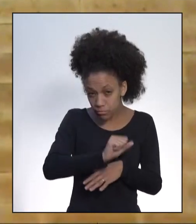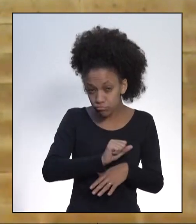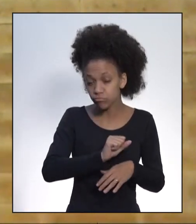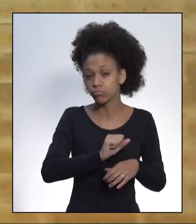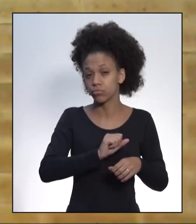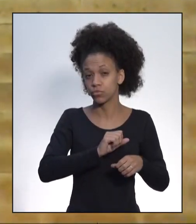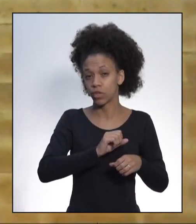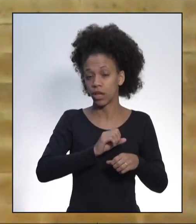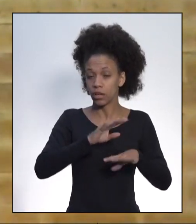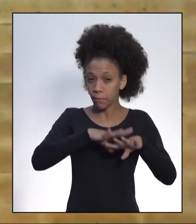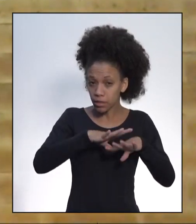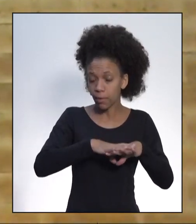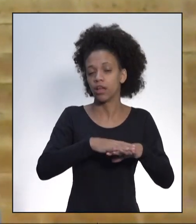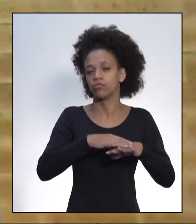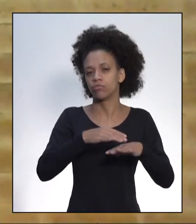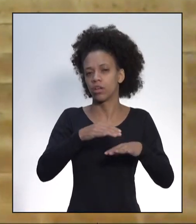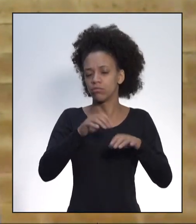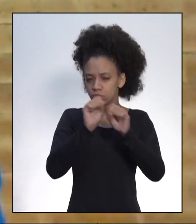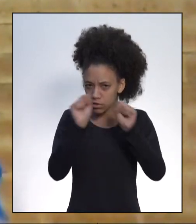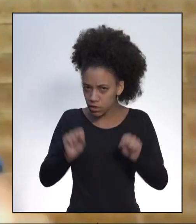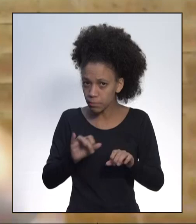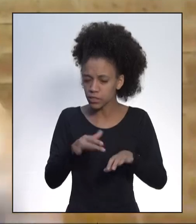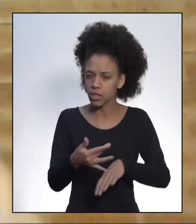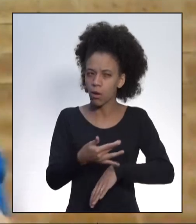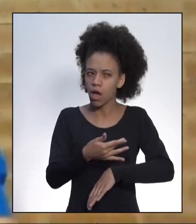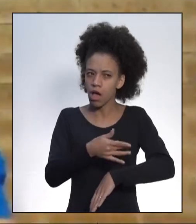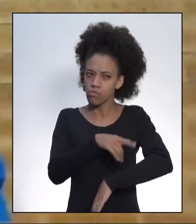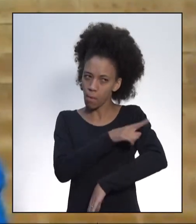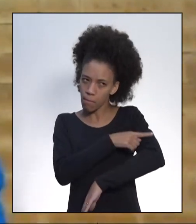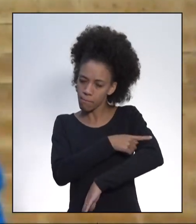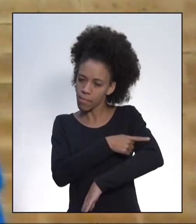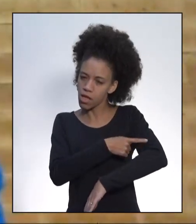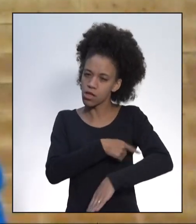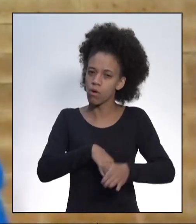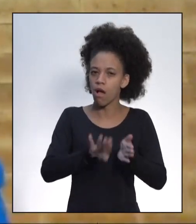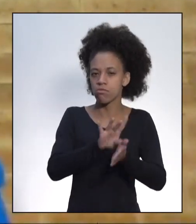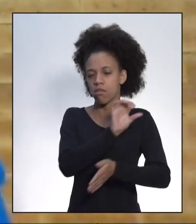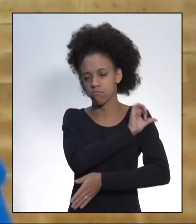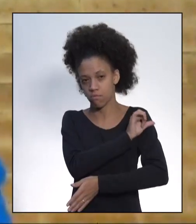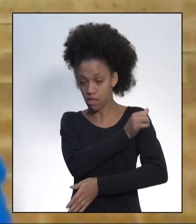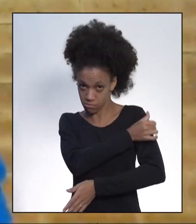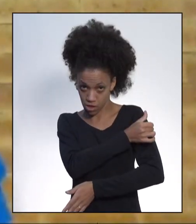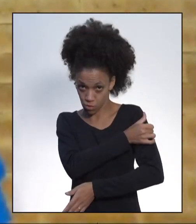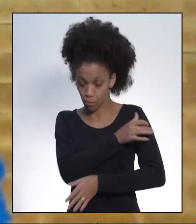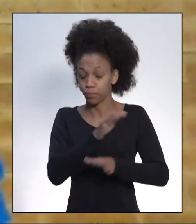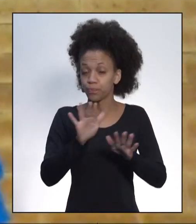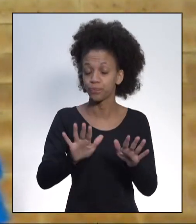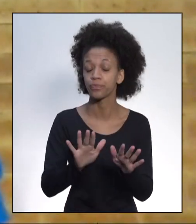até o sexto ano. Bom, então essa empresa que eu trabalho hoje.